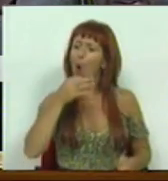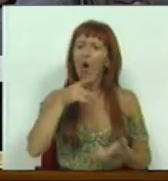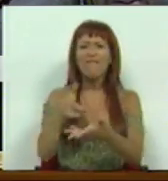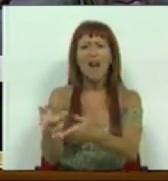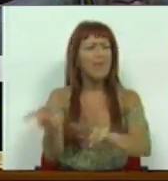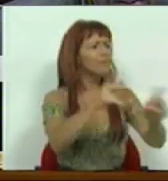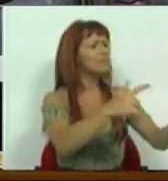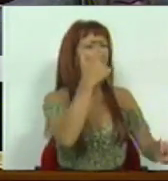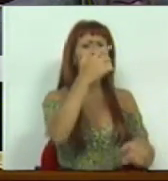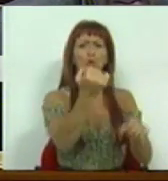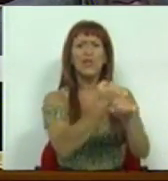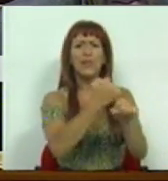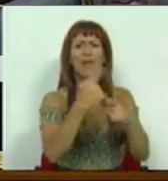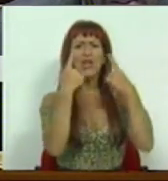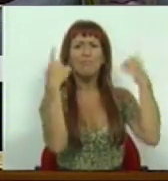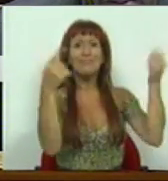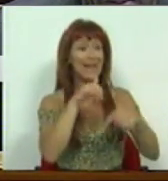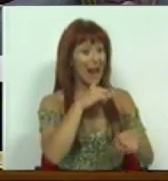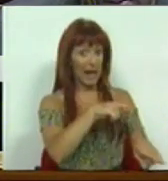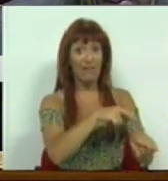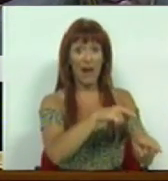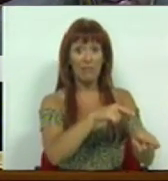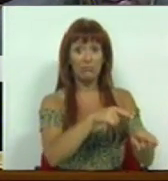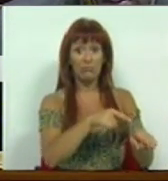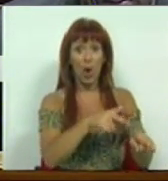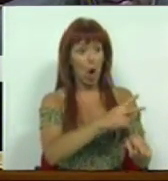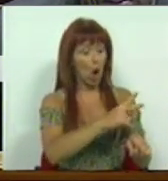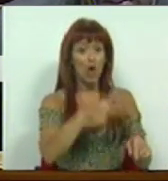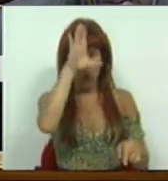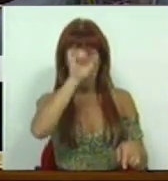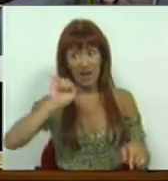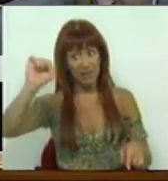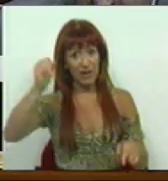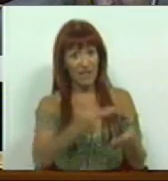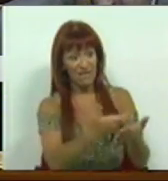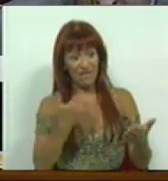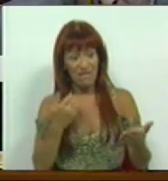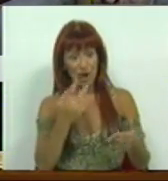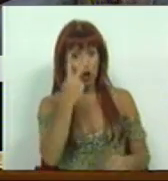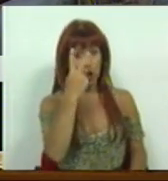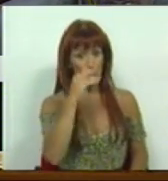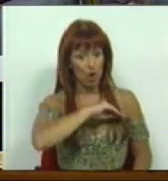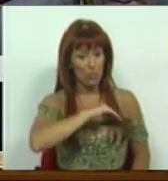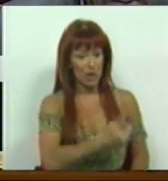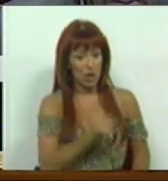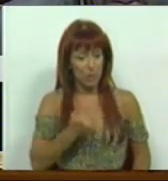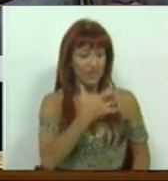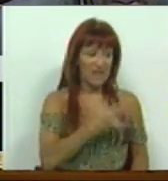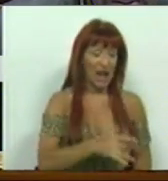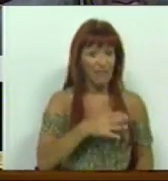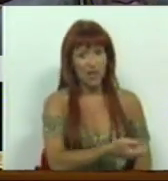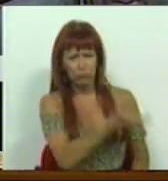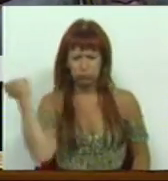PROTAL aos funcionários públicos do Algarve, aos quais o seu Governo vai tirar dois subsídios, Natal